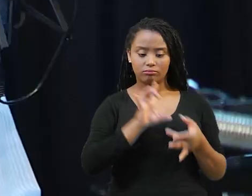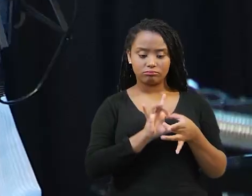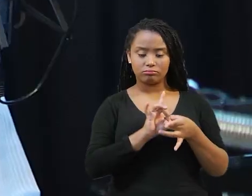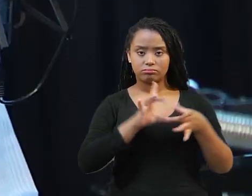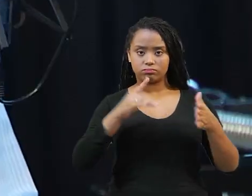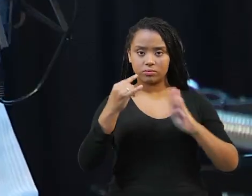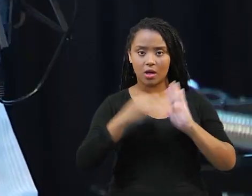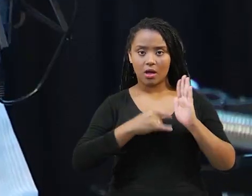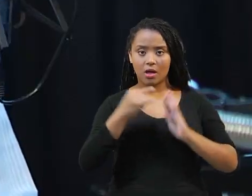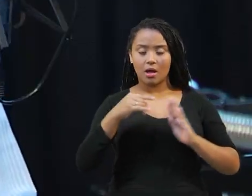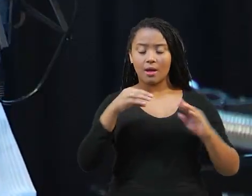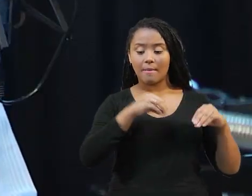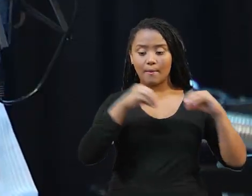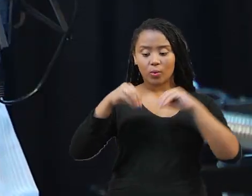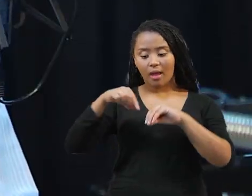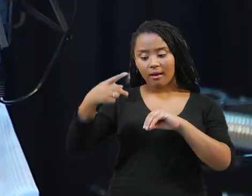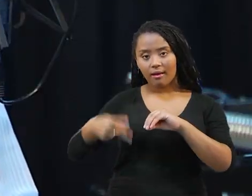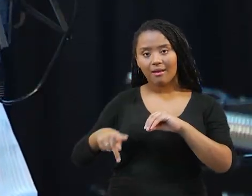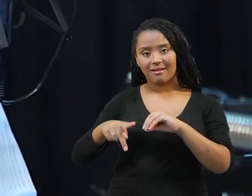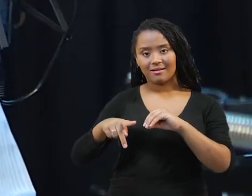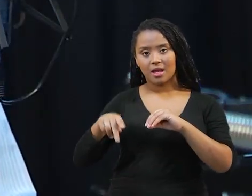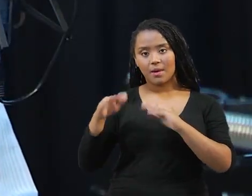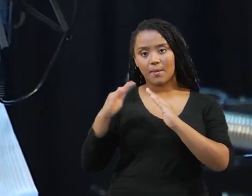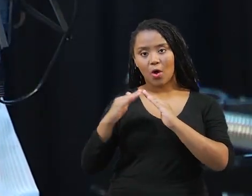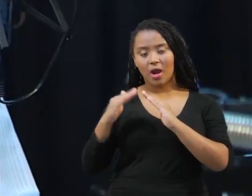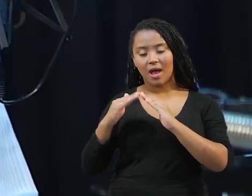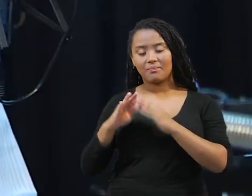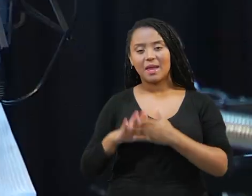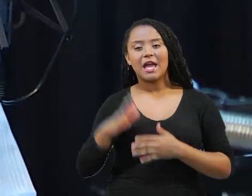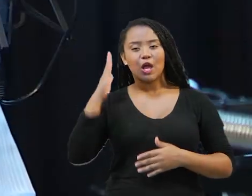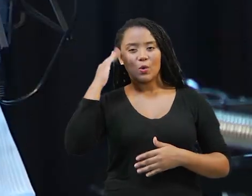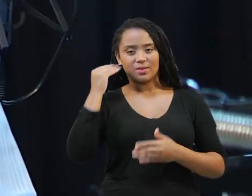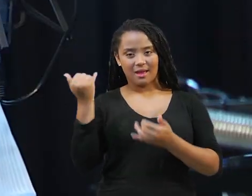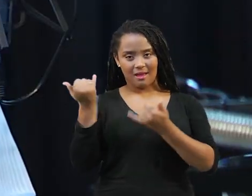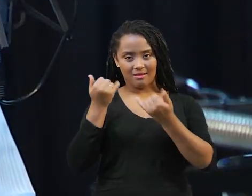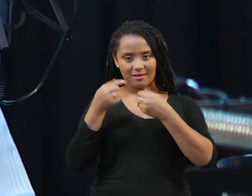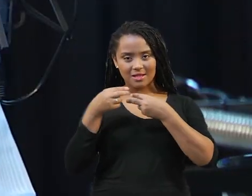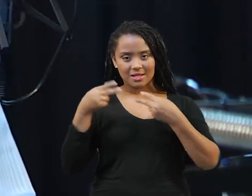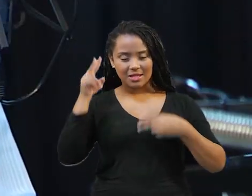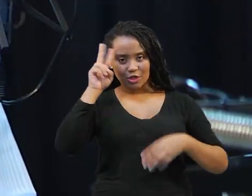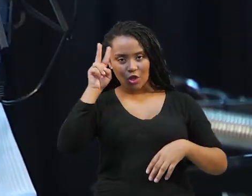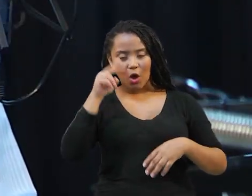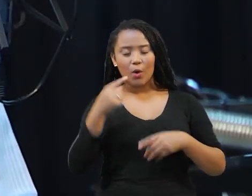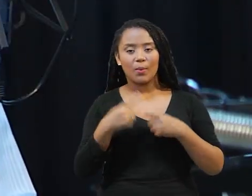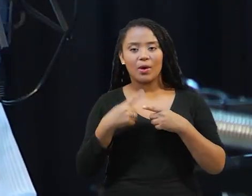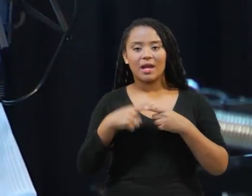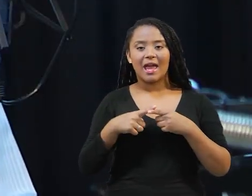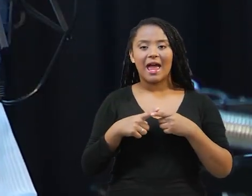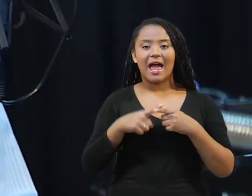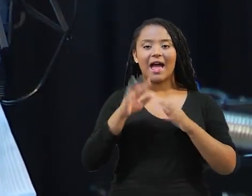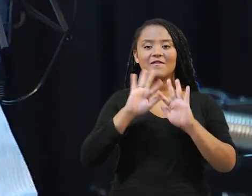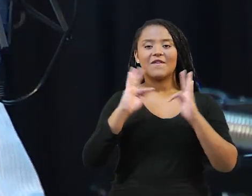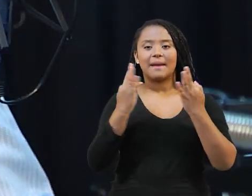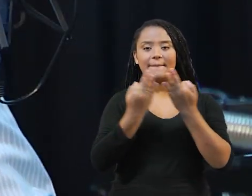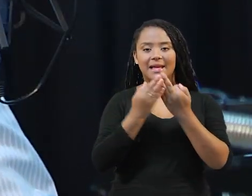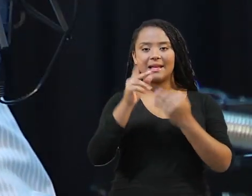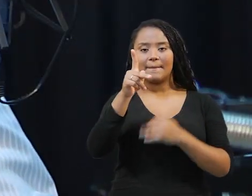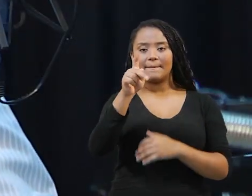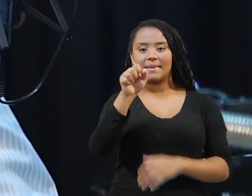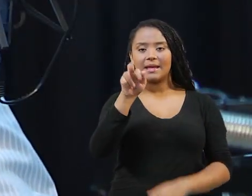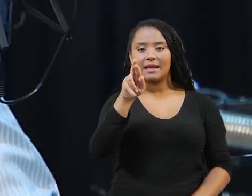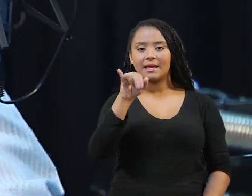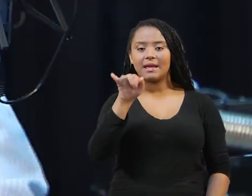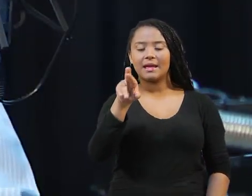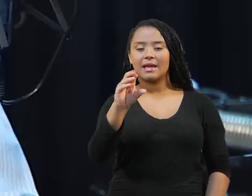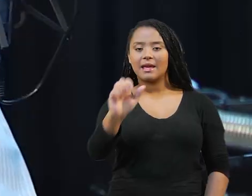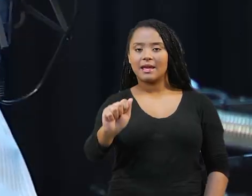eu sei disso porque a família Pereira montou uma árvore genealógica. E aí nós fomos acompanhando, eles distribuíram